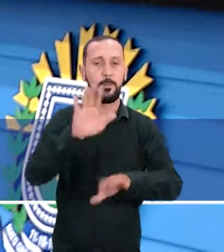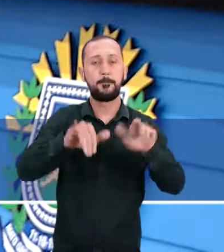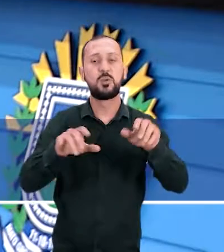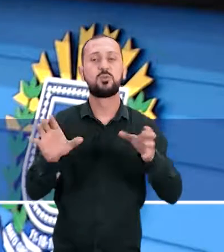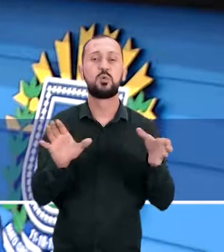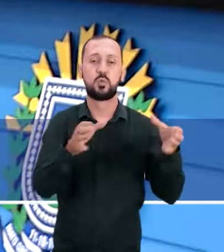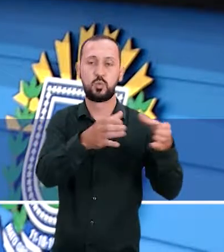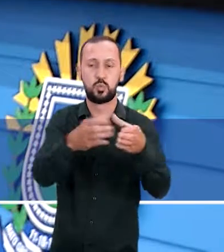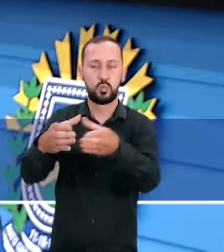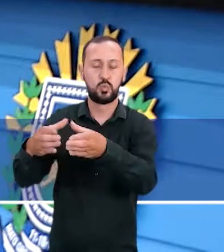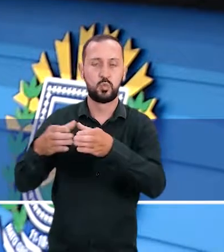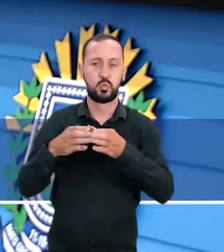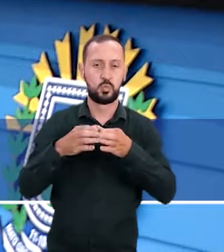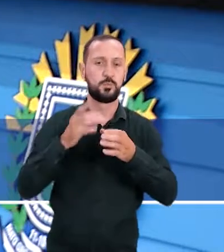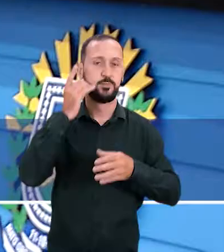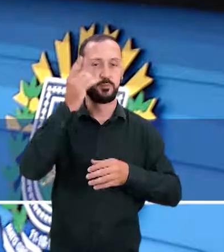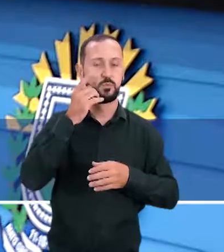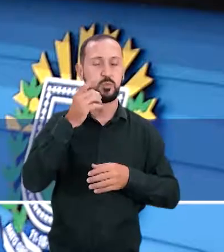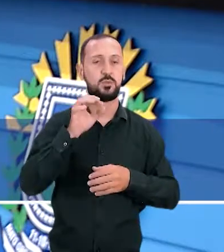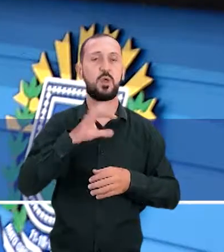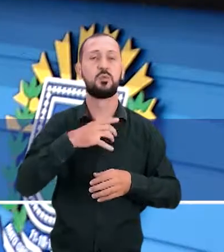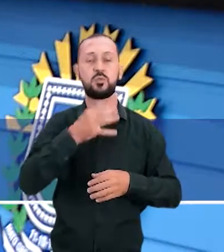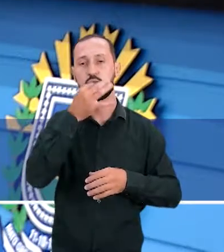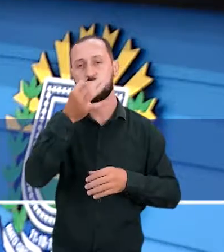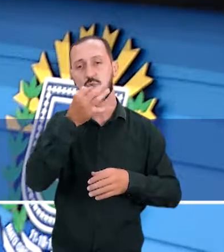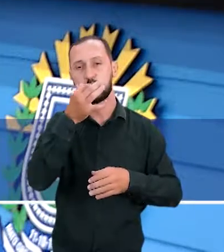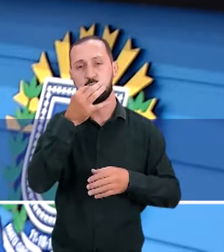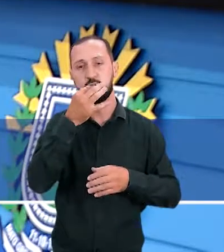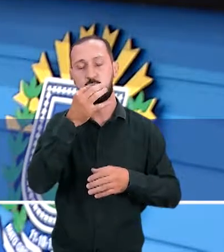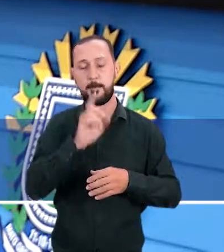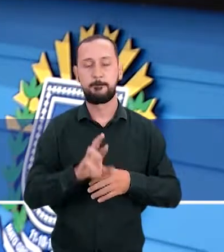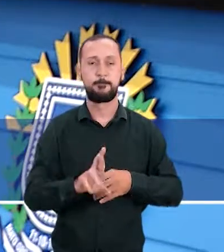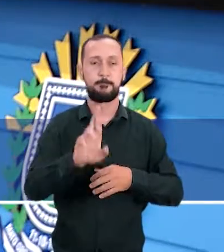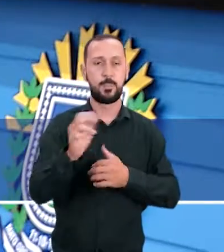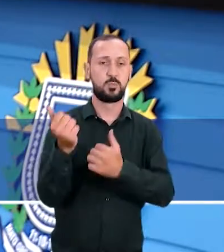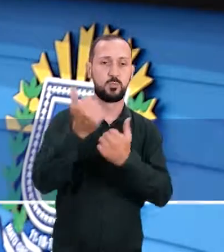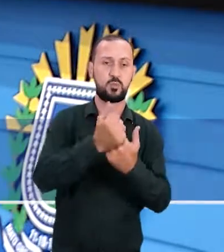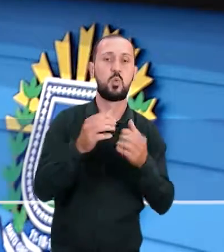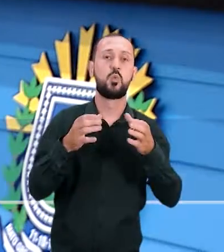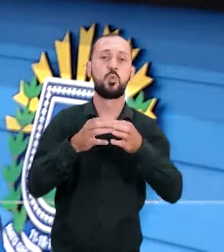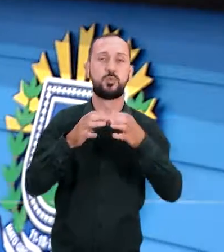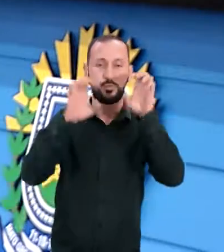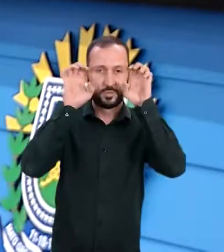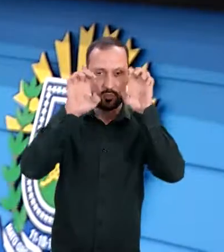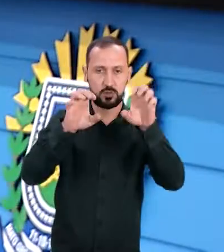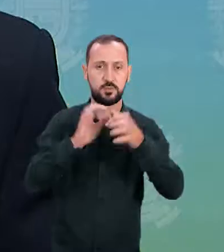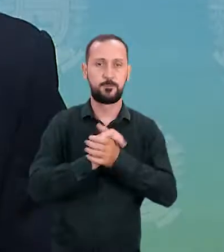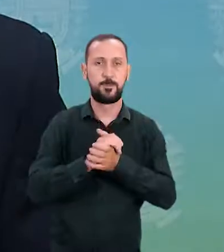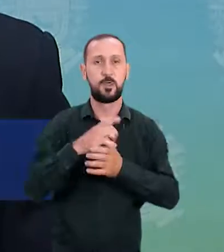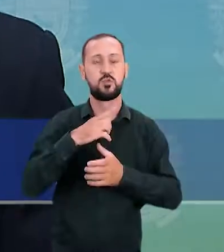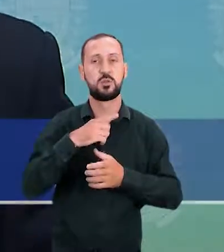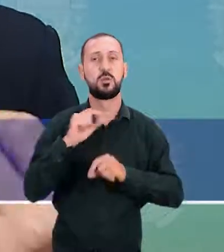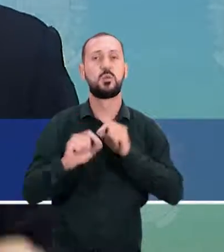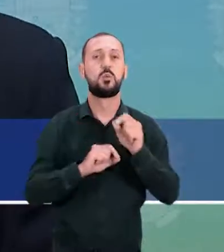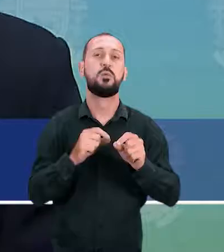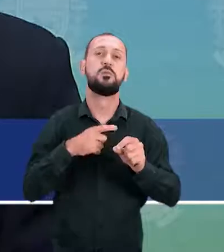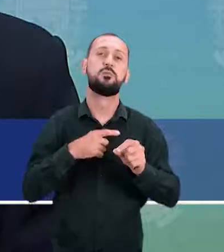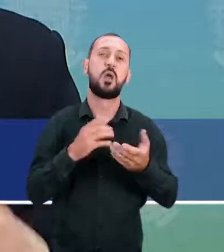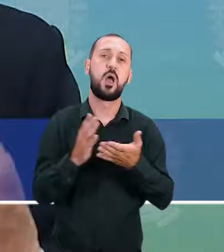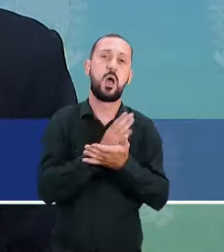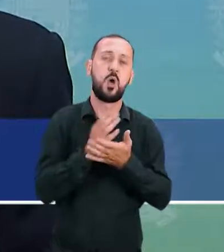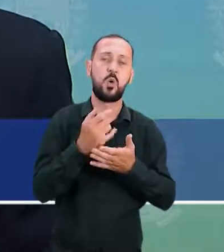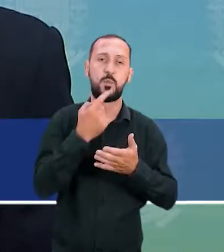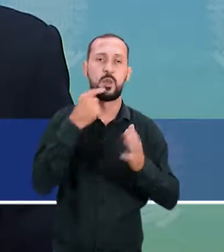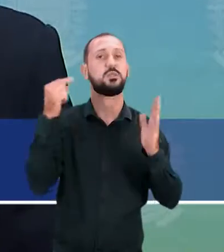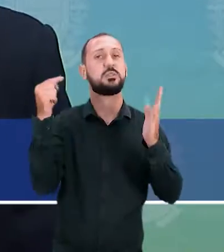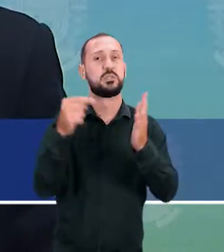mesa diretora solicitou que cada bloco parlamentar indicasse titulares e suplentes para compor a comissão de ética. Ela só funciona